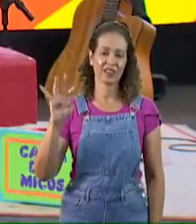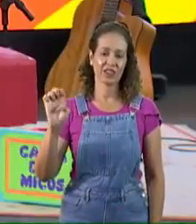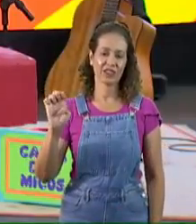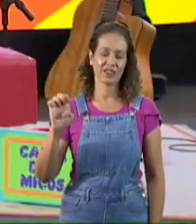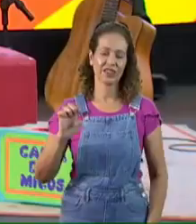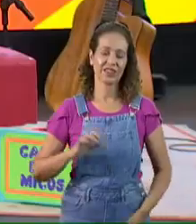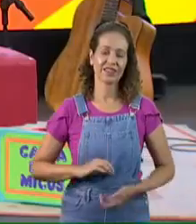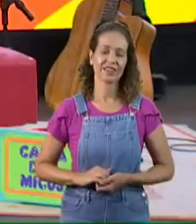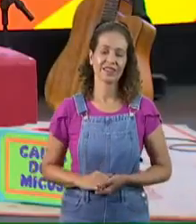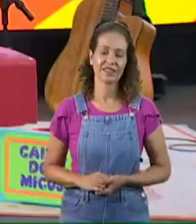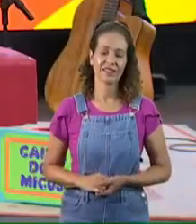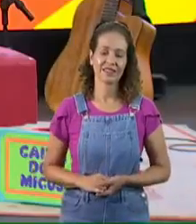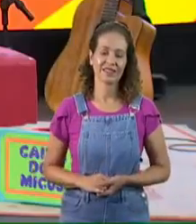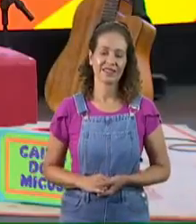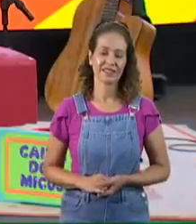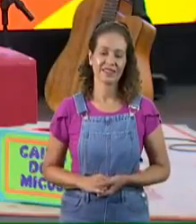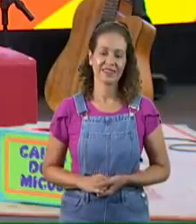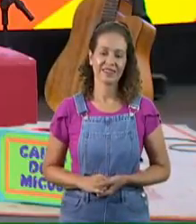Ui!